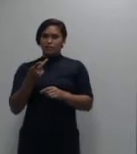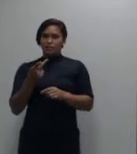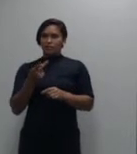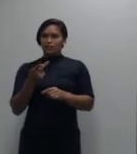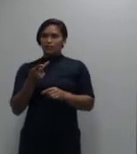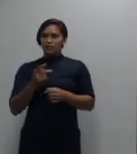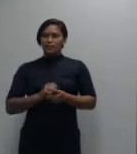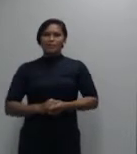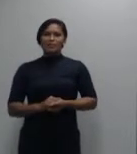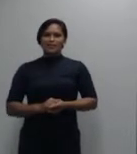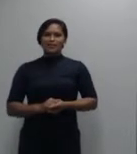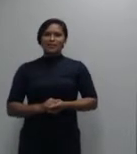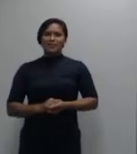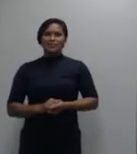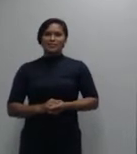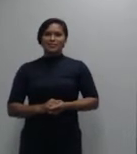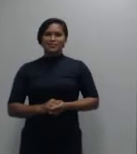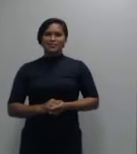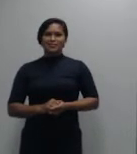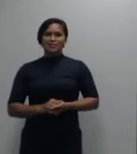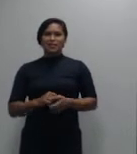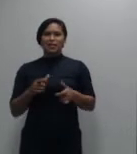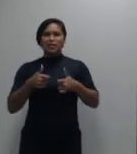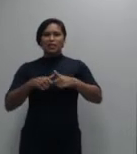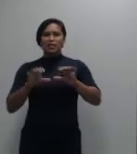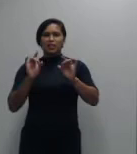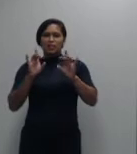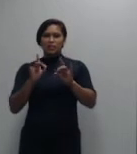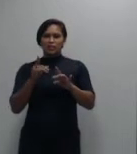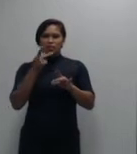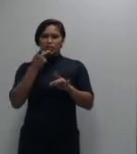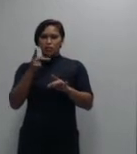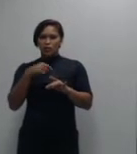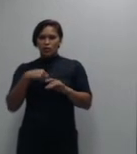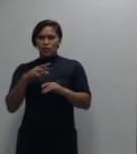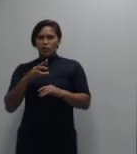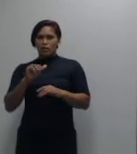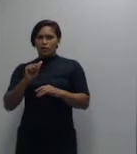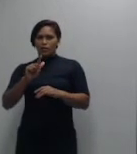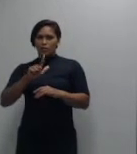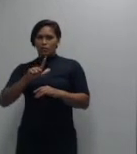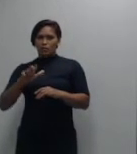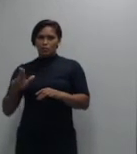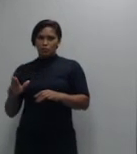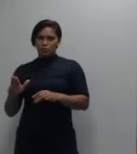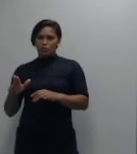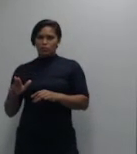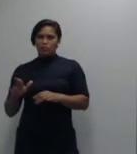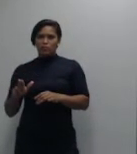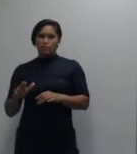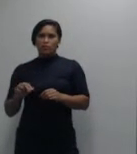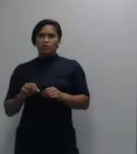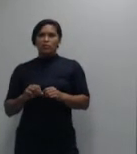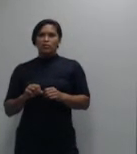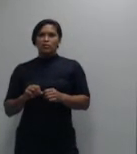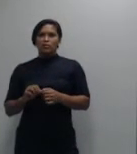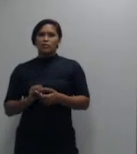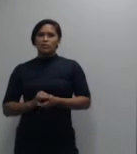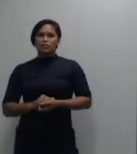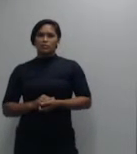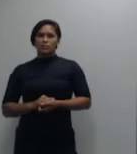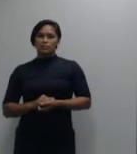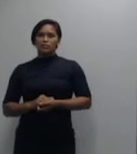relatoria já vi onde está a semente agora O Ju tá com este empada referente a retirada dos Pais